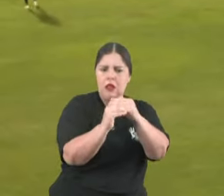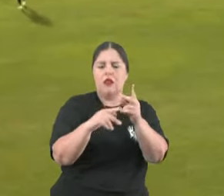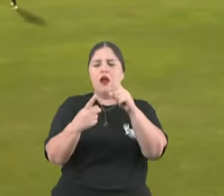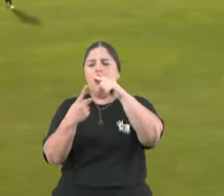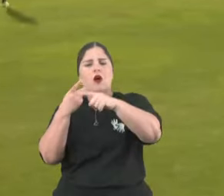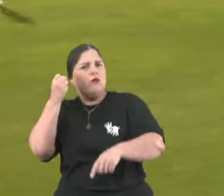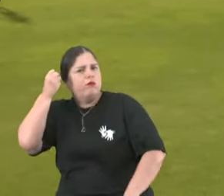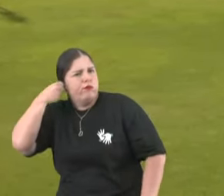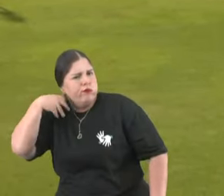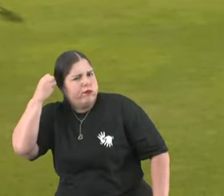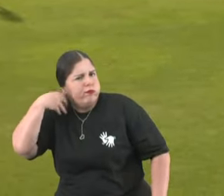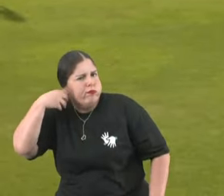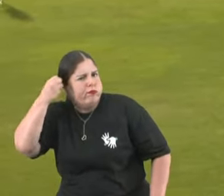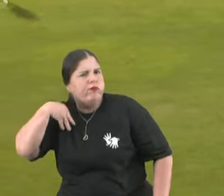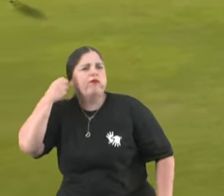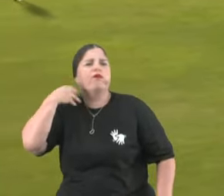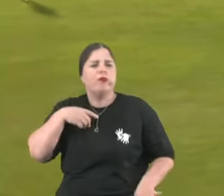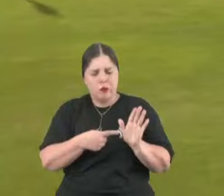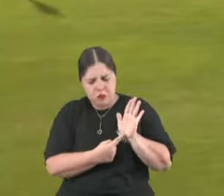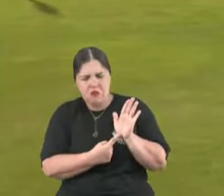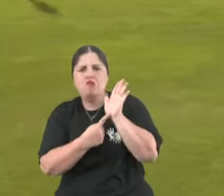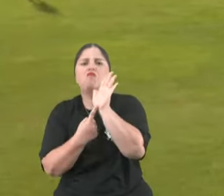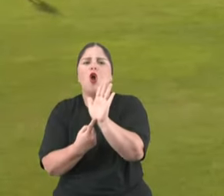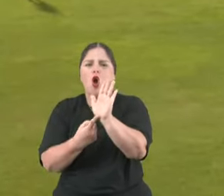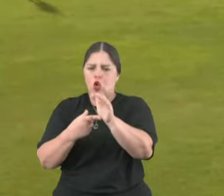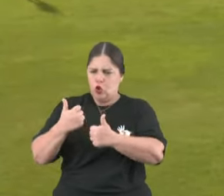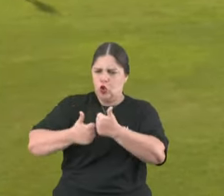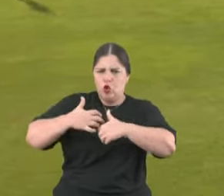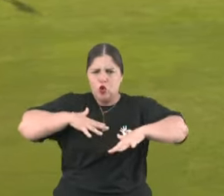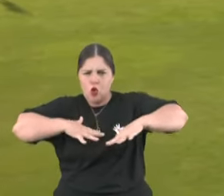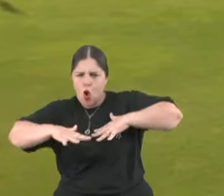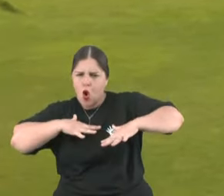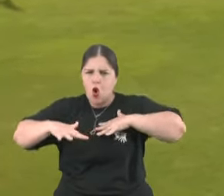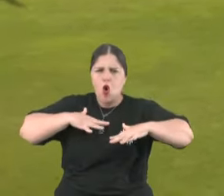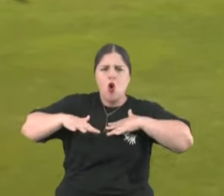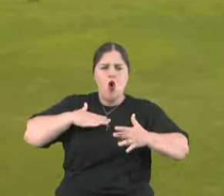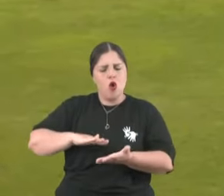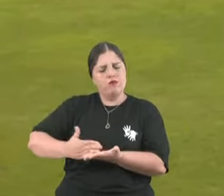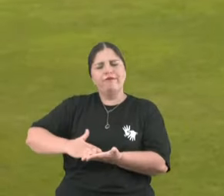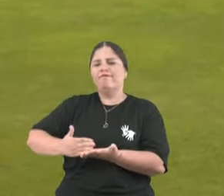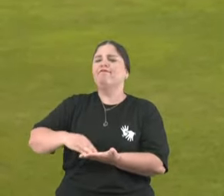os dois mostrando o nosso jogo e os dois com o trabalho dos nossos intérpretes de Libras.